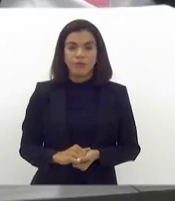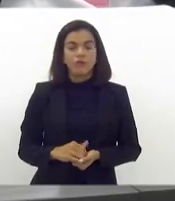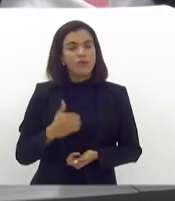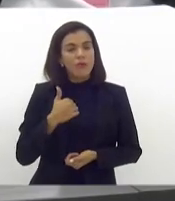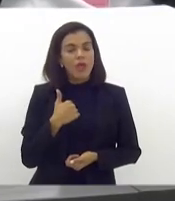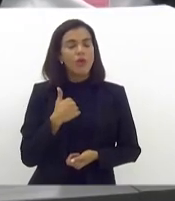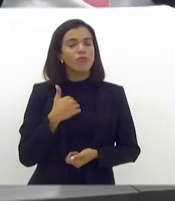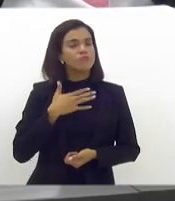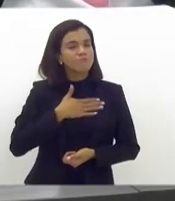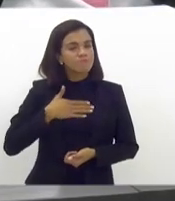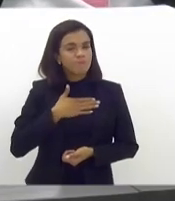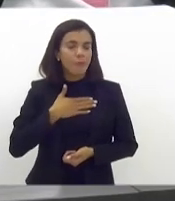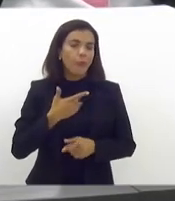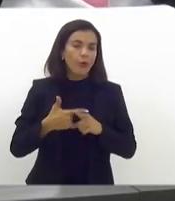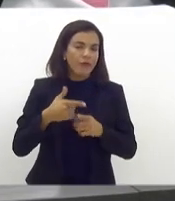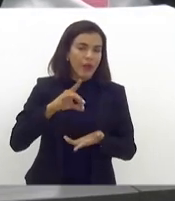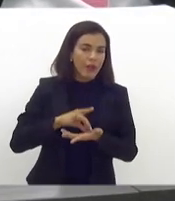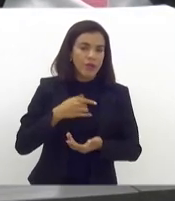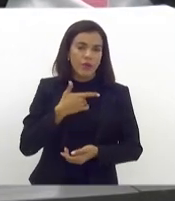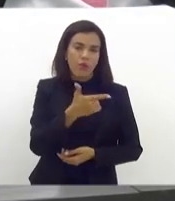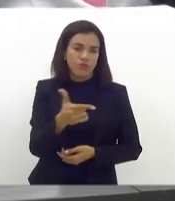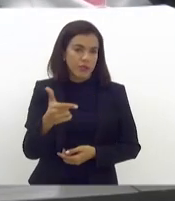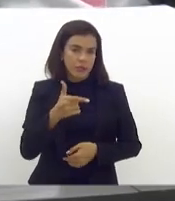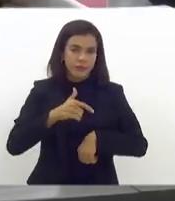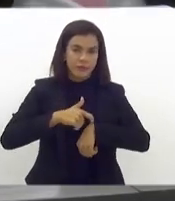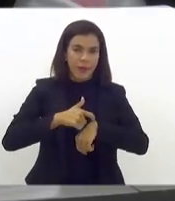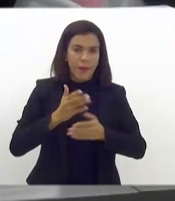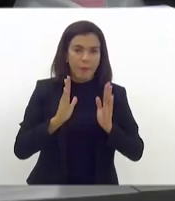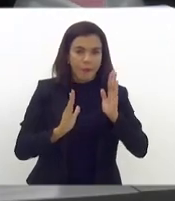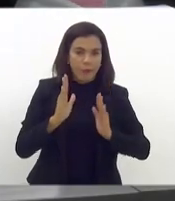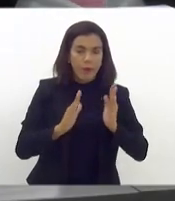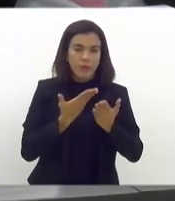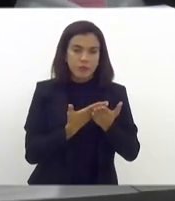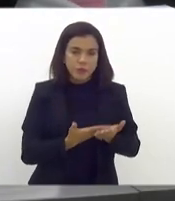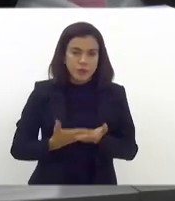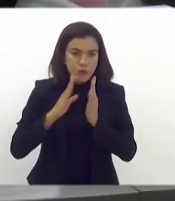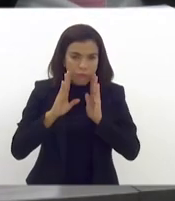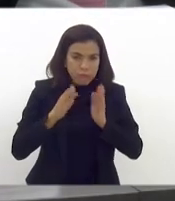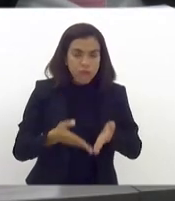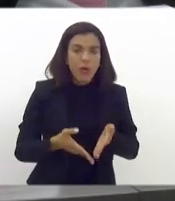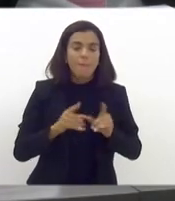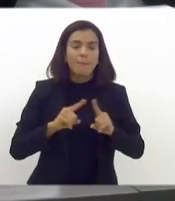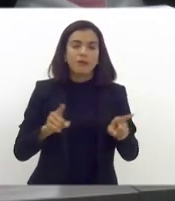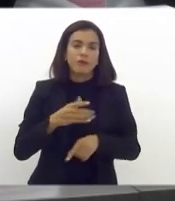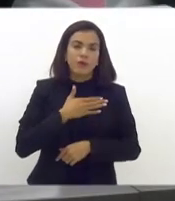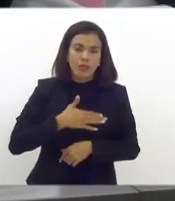Eu só gostaria, eu não tive tempo de estudar detidamente, eu só gostaria de